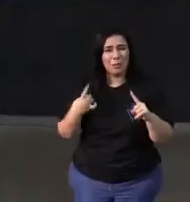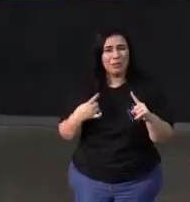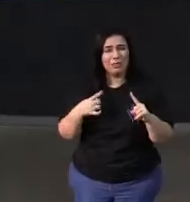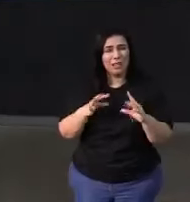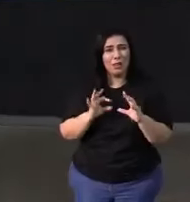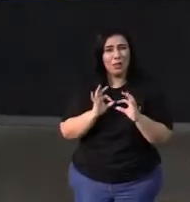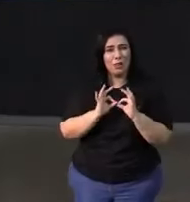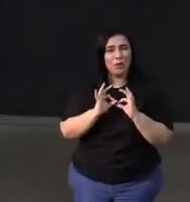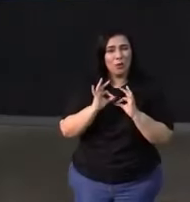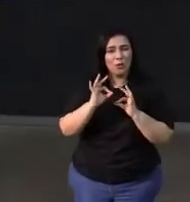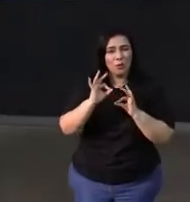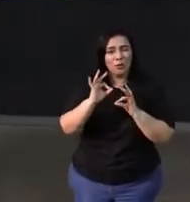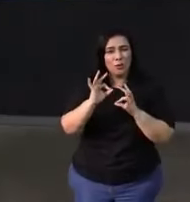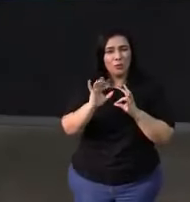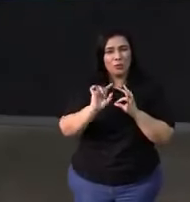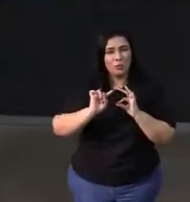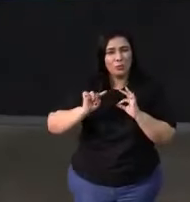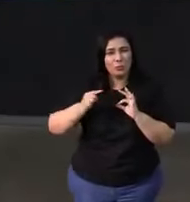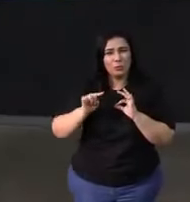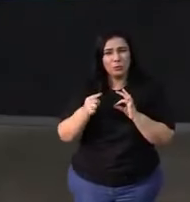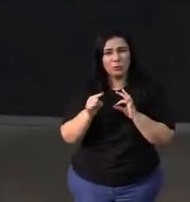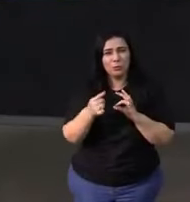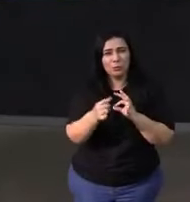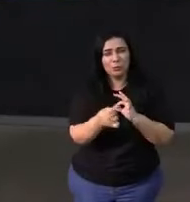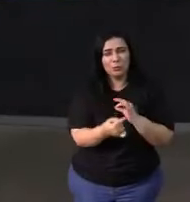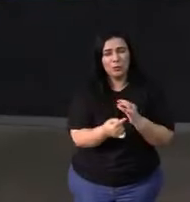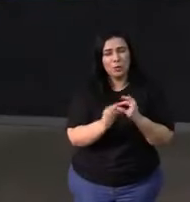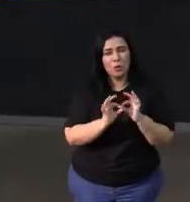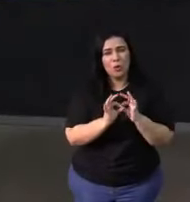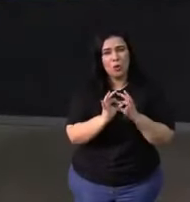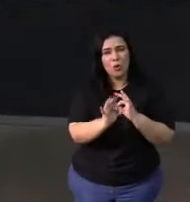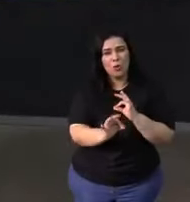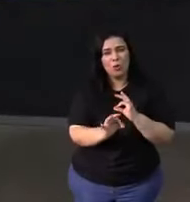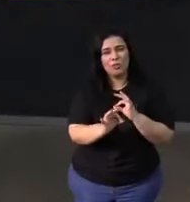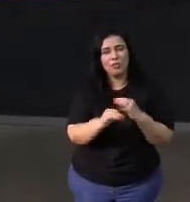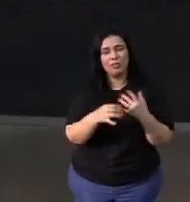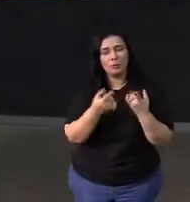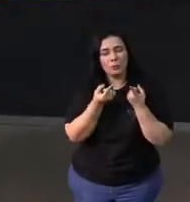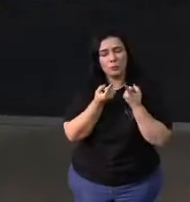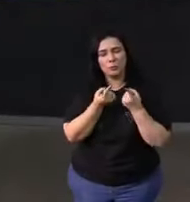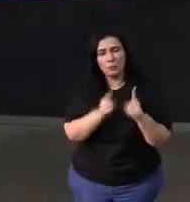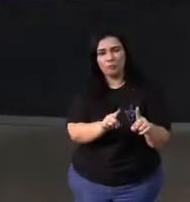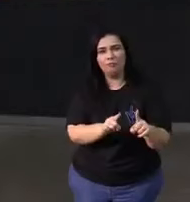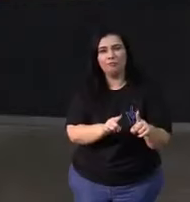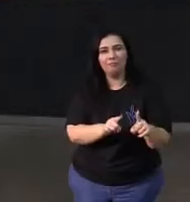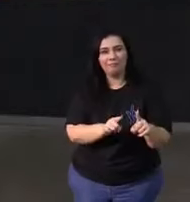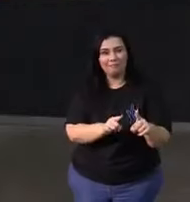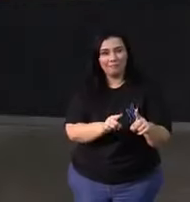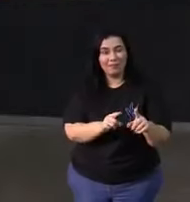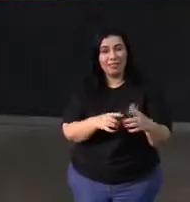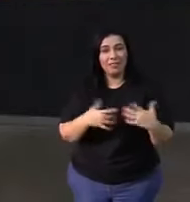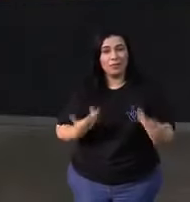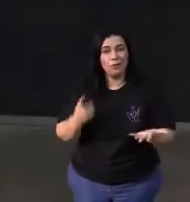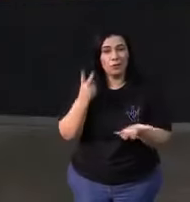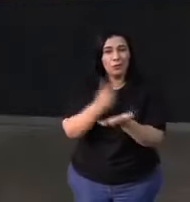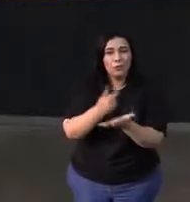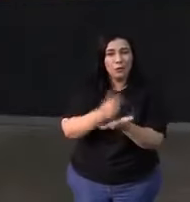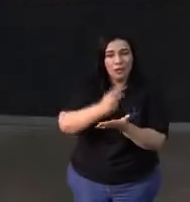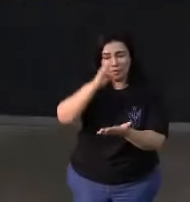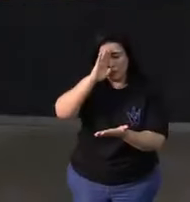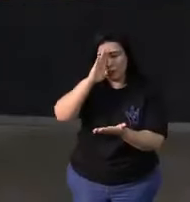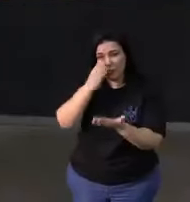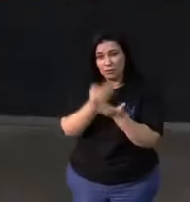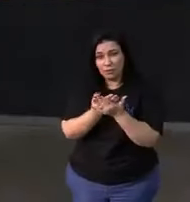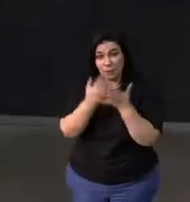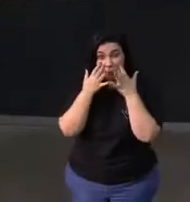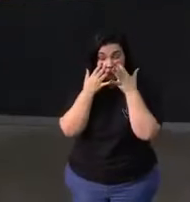lá na caverna de Adulão, perseguido. Então eles continuaram crendo. Presta